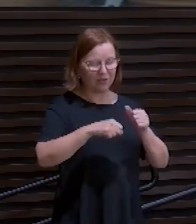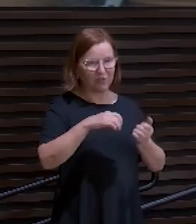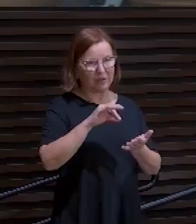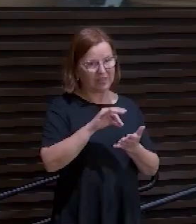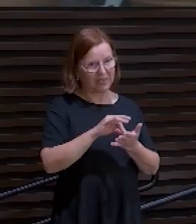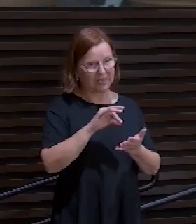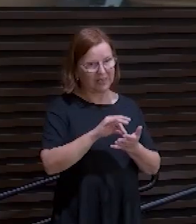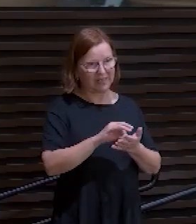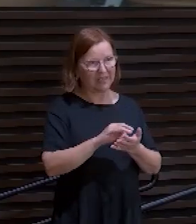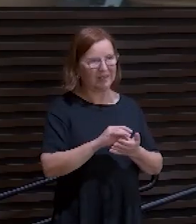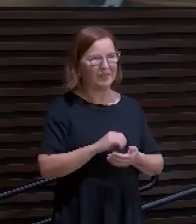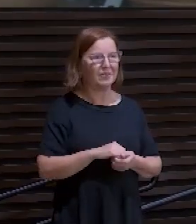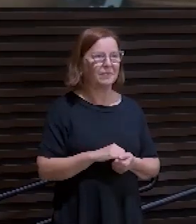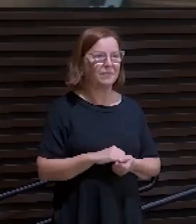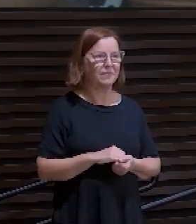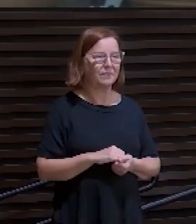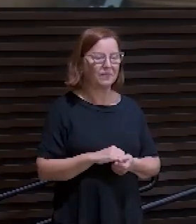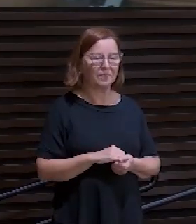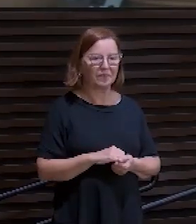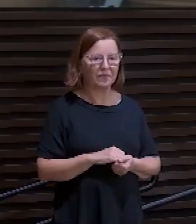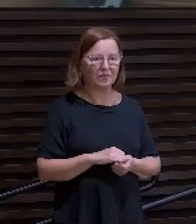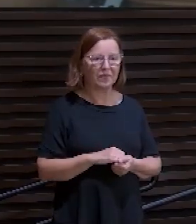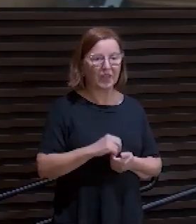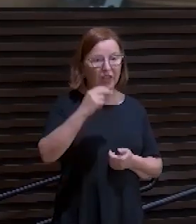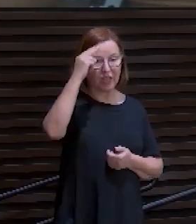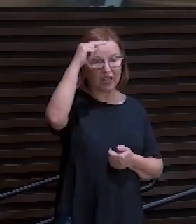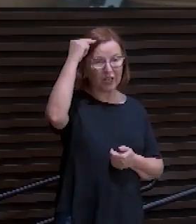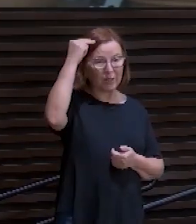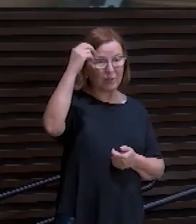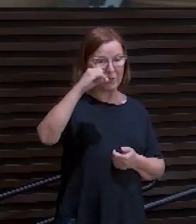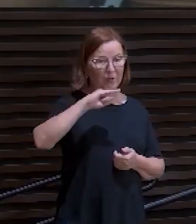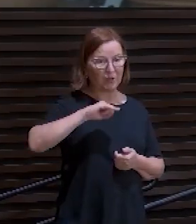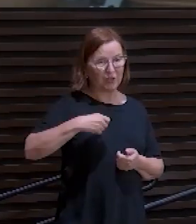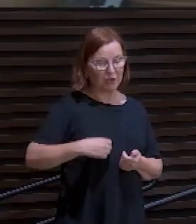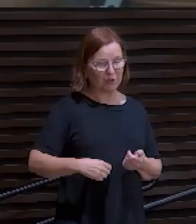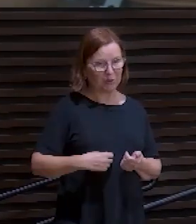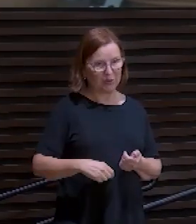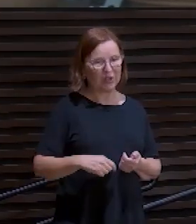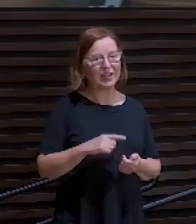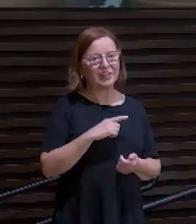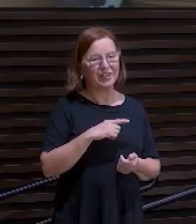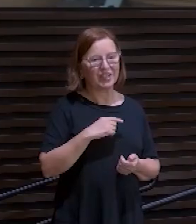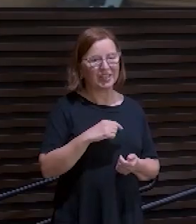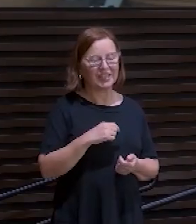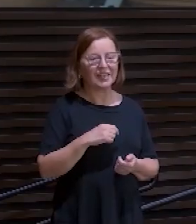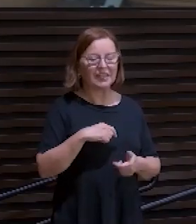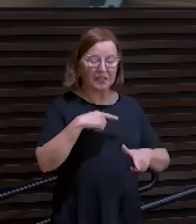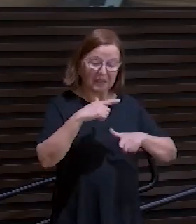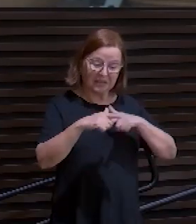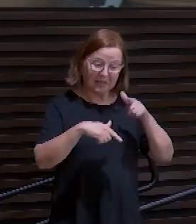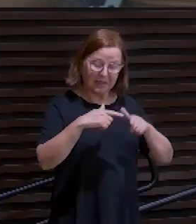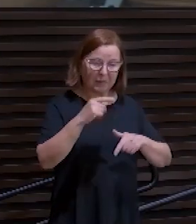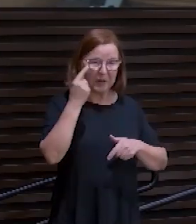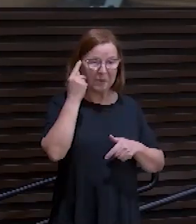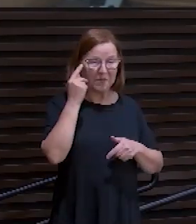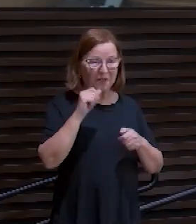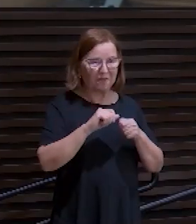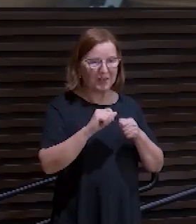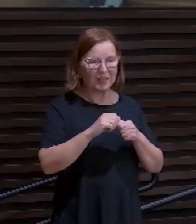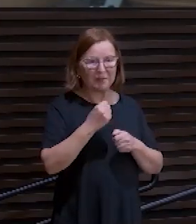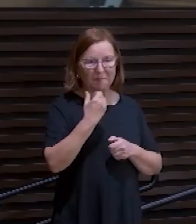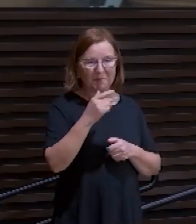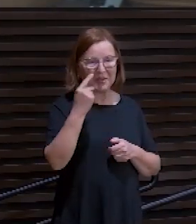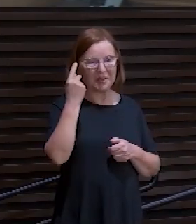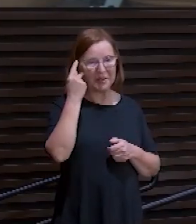E dentro do sonho de José havia serviço para fazer o bem à sua família. E